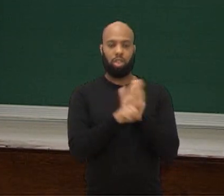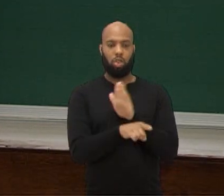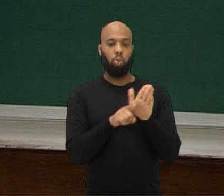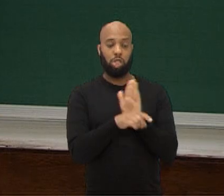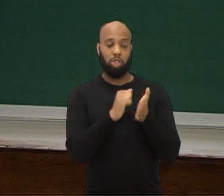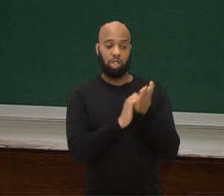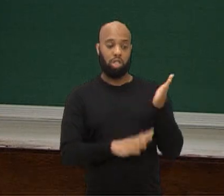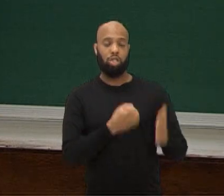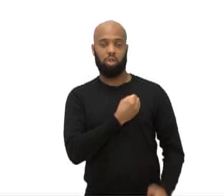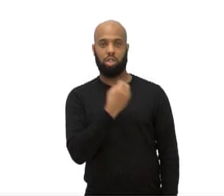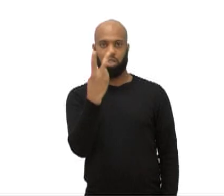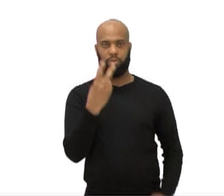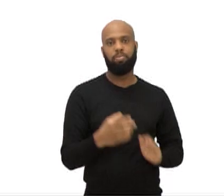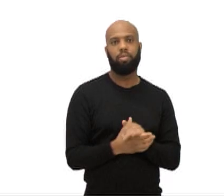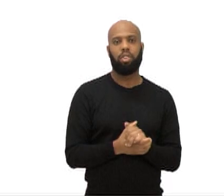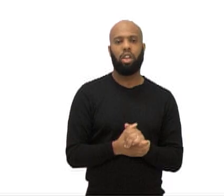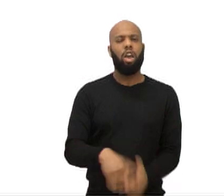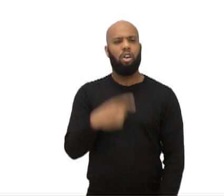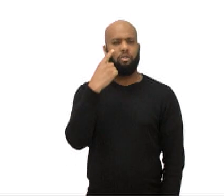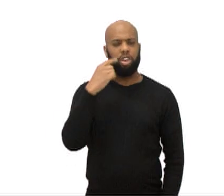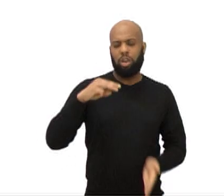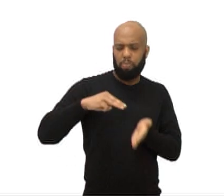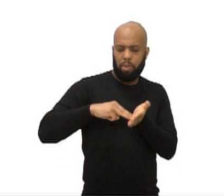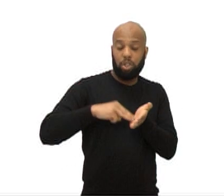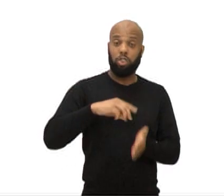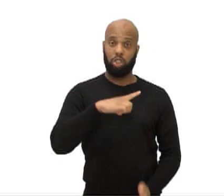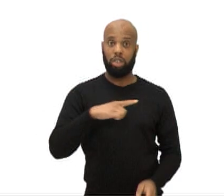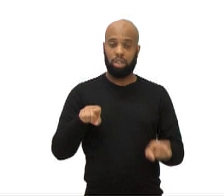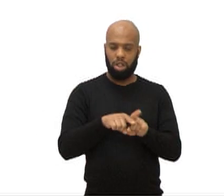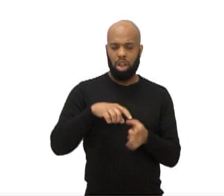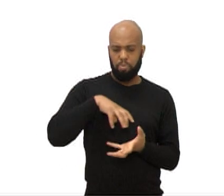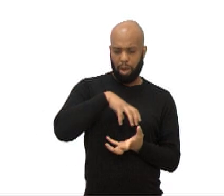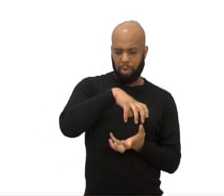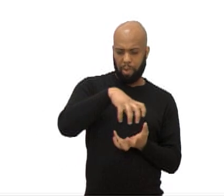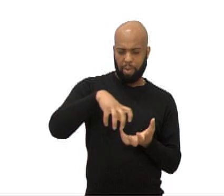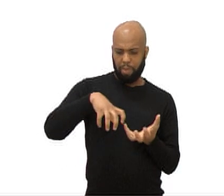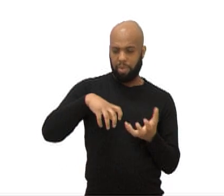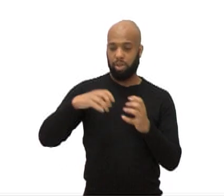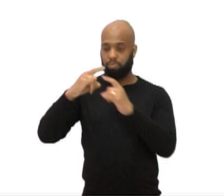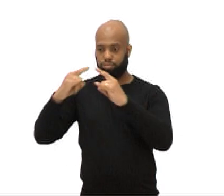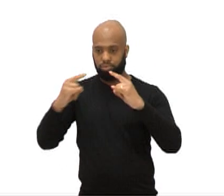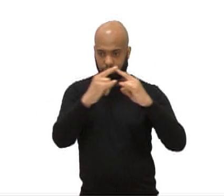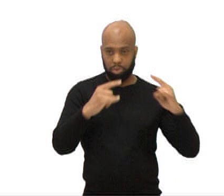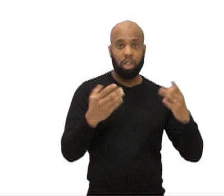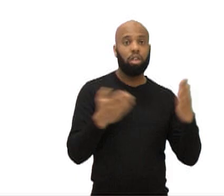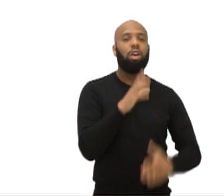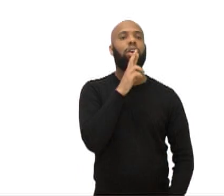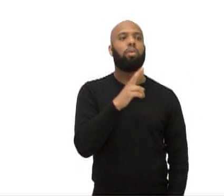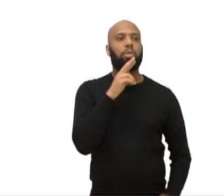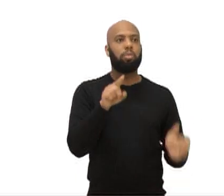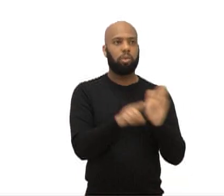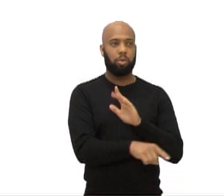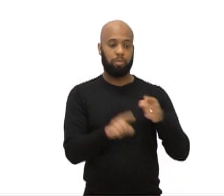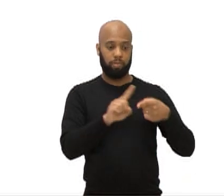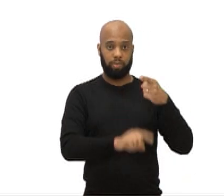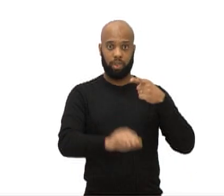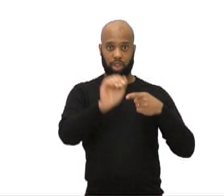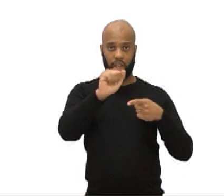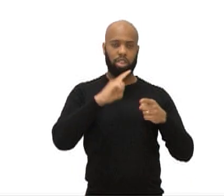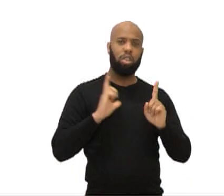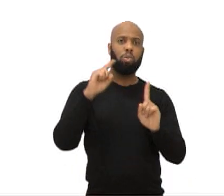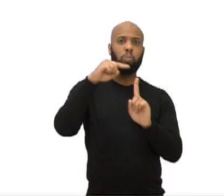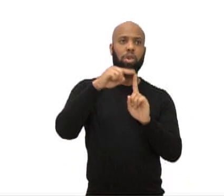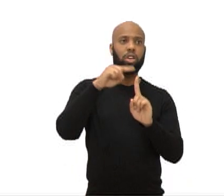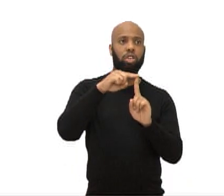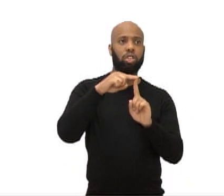Atividade 2. Considerando os motivos e a rebelião da cabanagem, responda as questões. A. Um